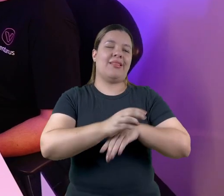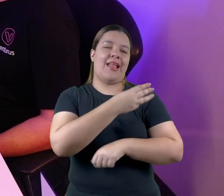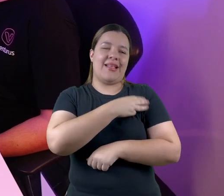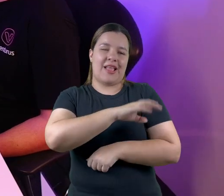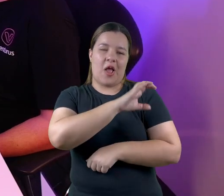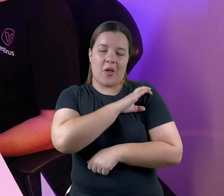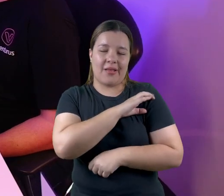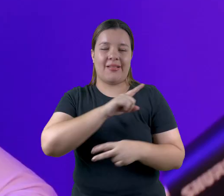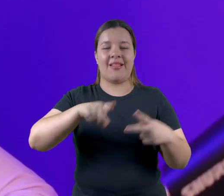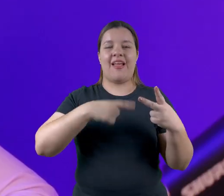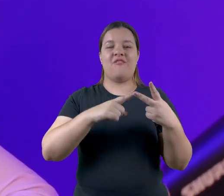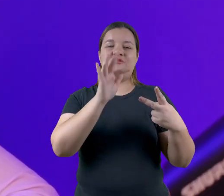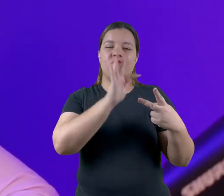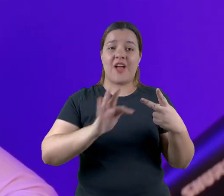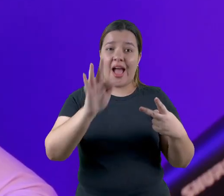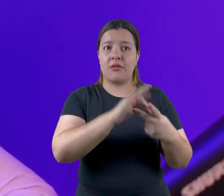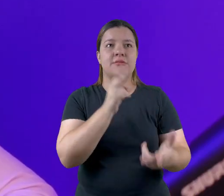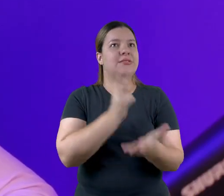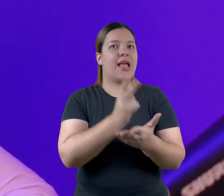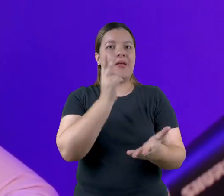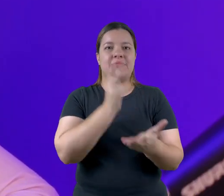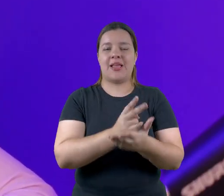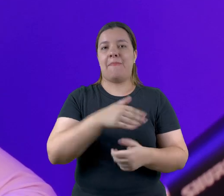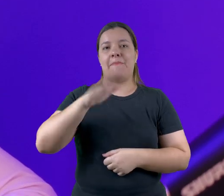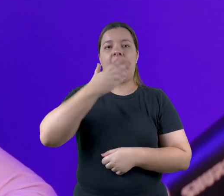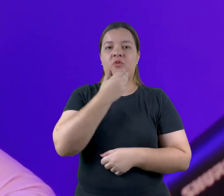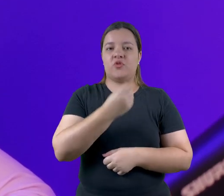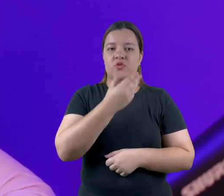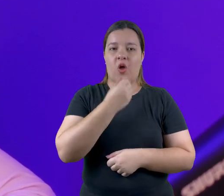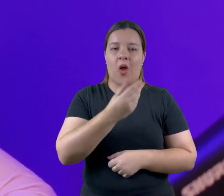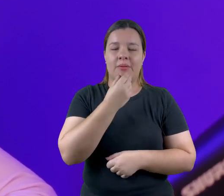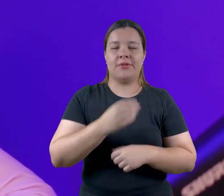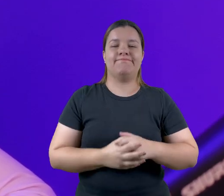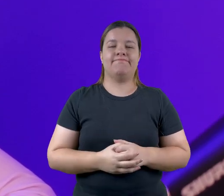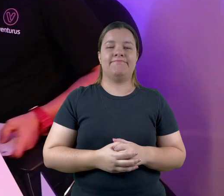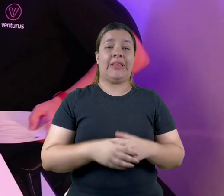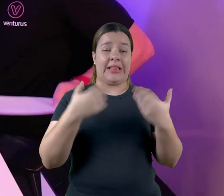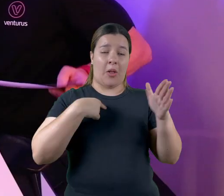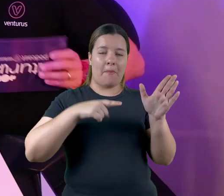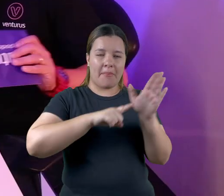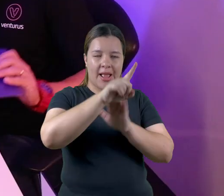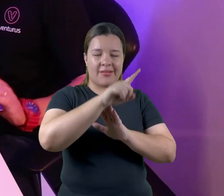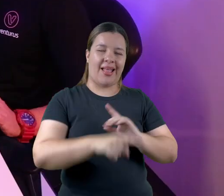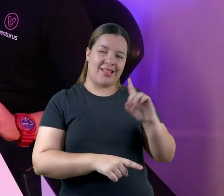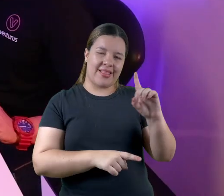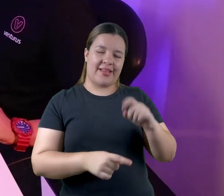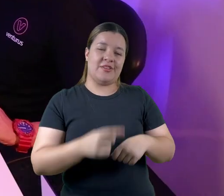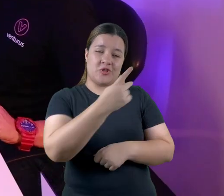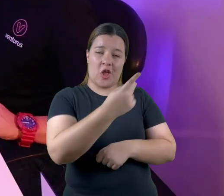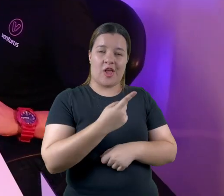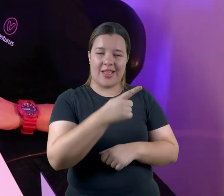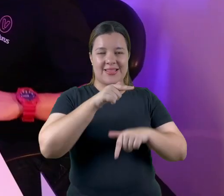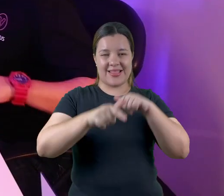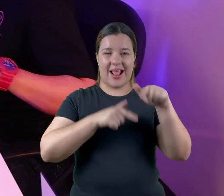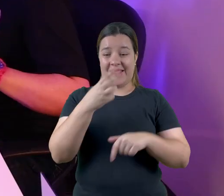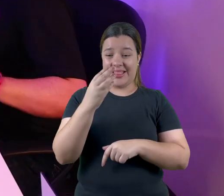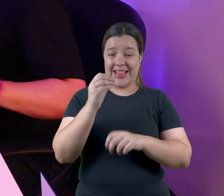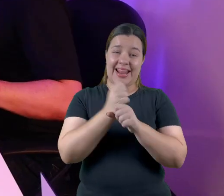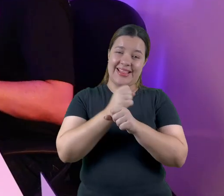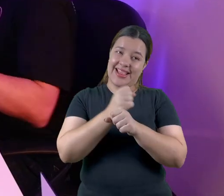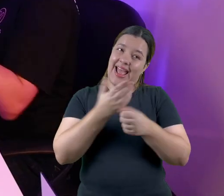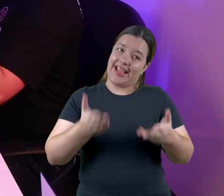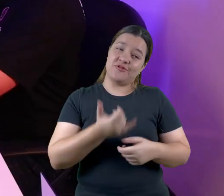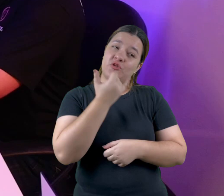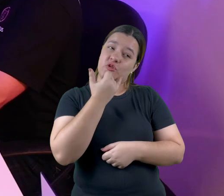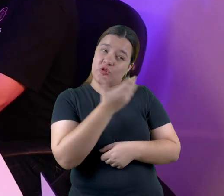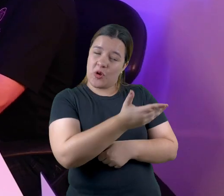médio né aí depois faculdade tudo sempre foi mais homens o dais é assim eu eu e a dais a gente tem uns 30 anos né o